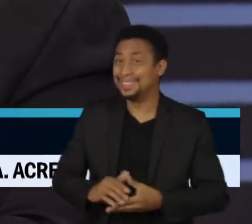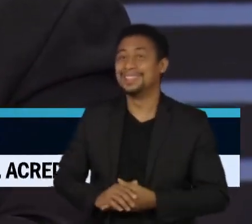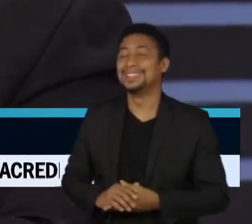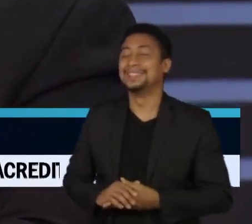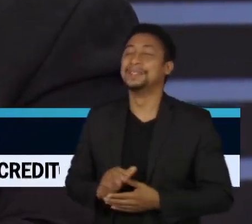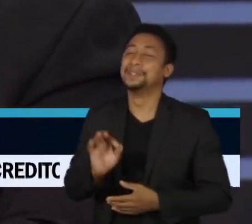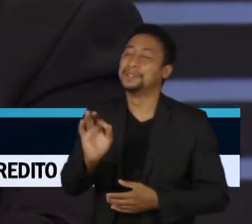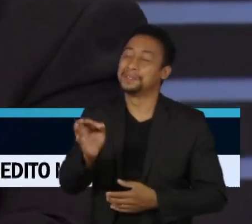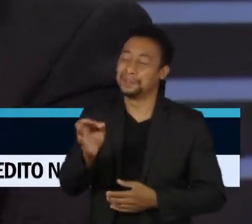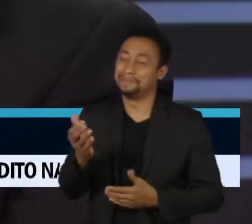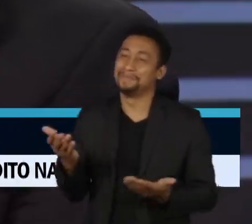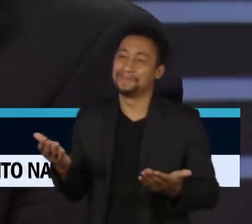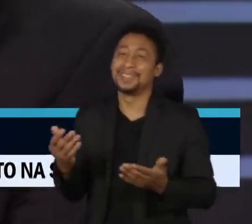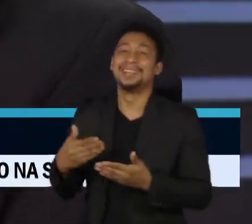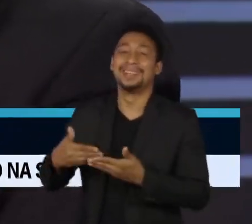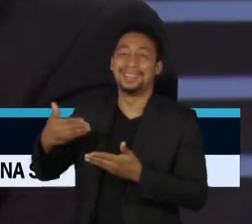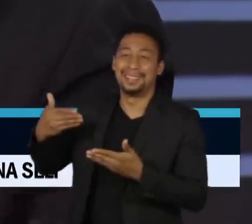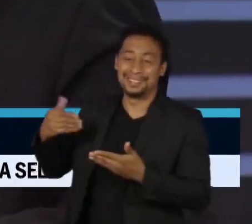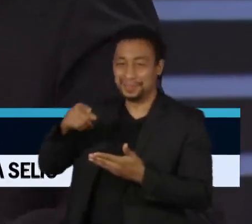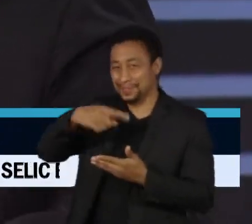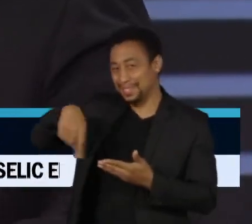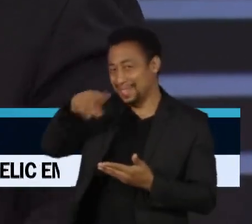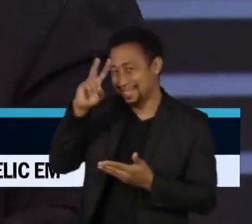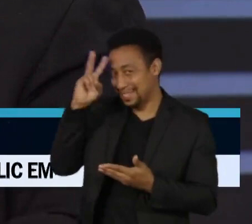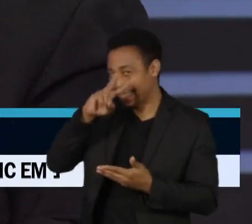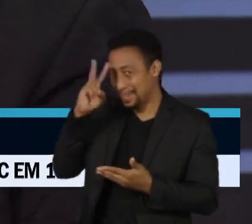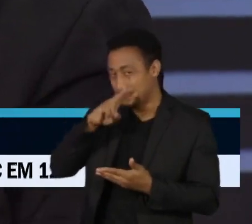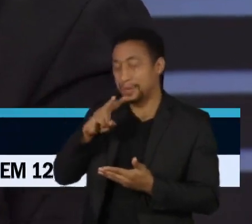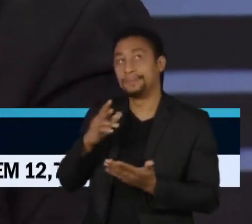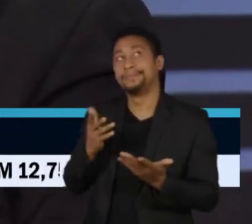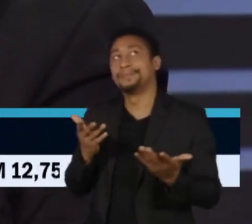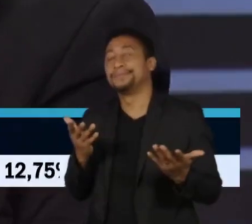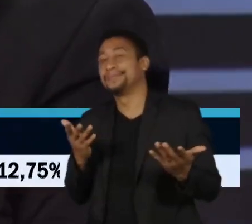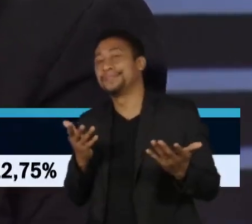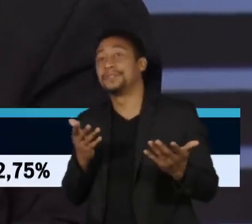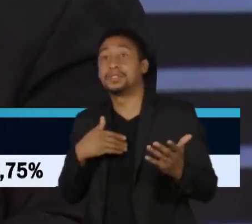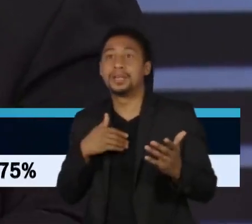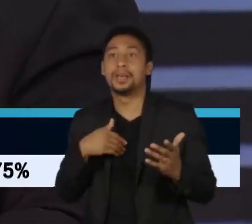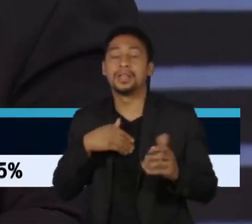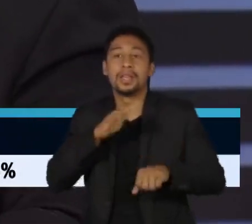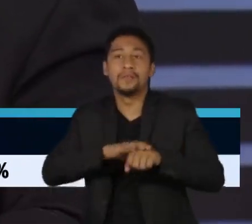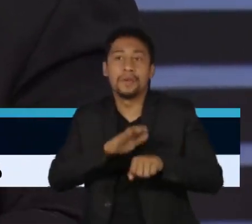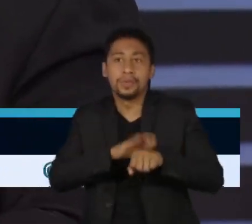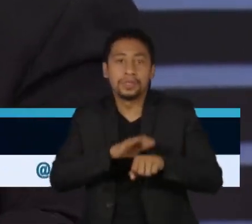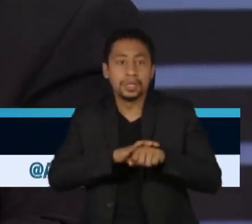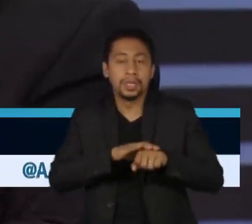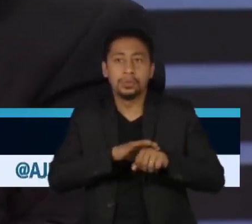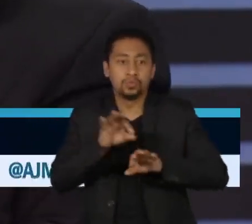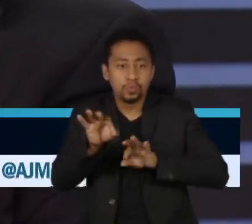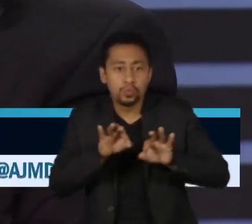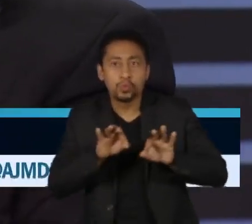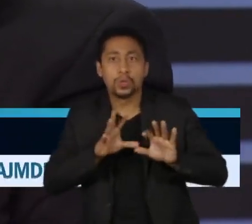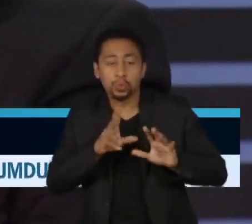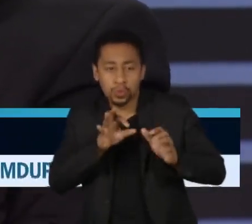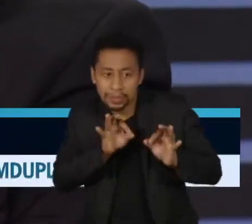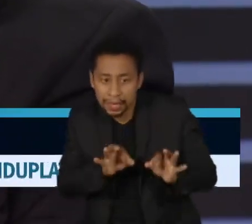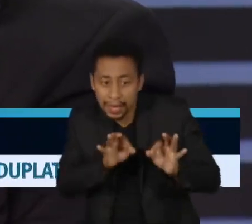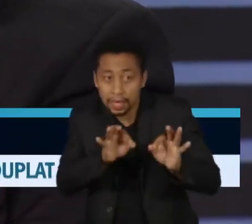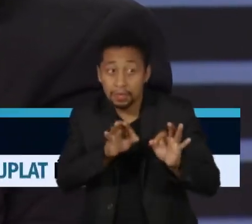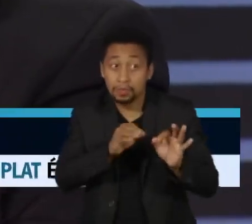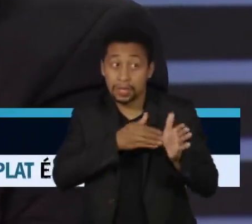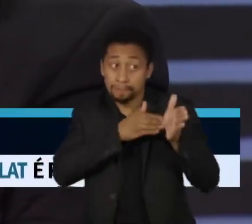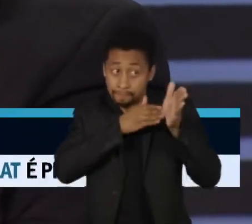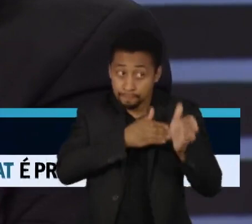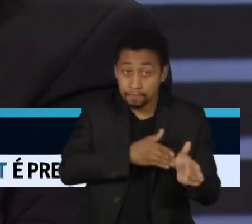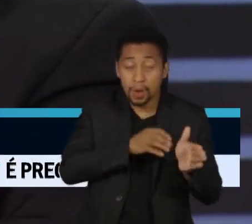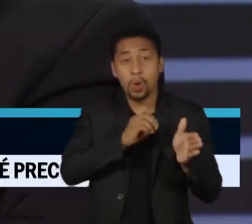até de denominação, no passado, quando você estava no rumo certo, dizia que você estava orientado ou desorientado. Quando o